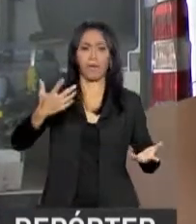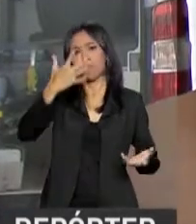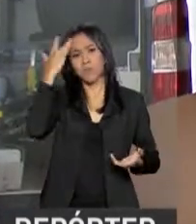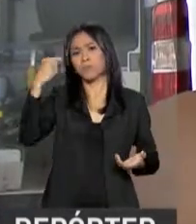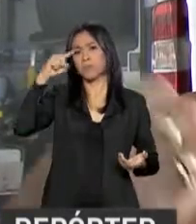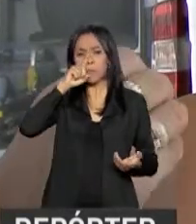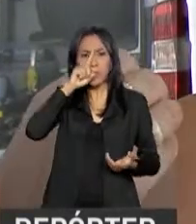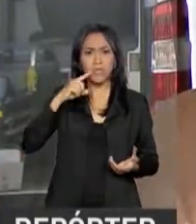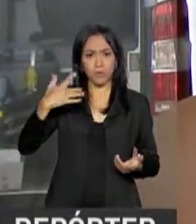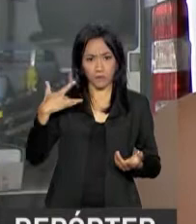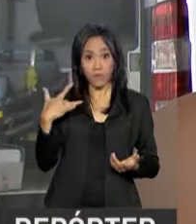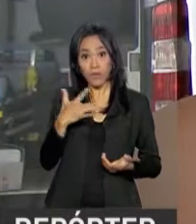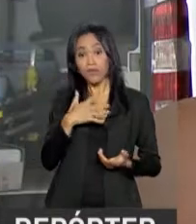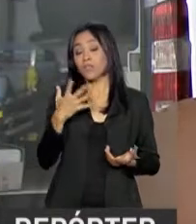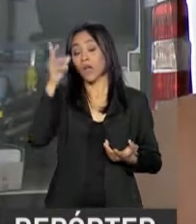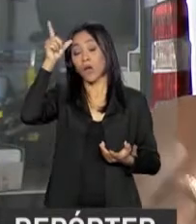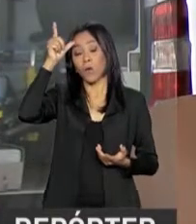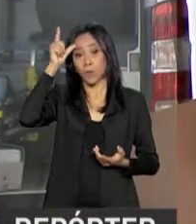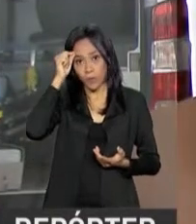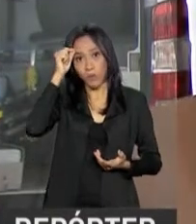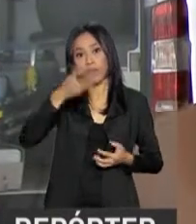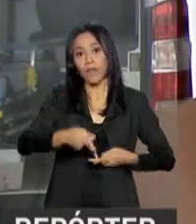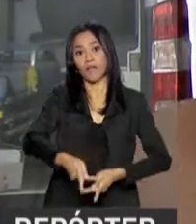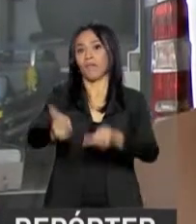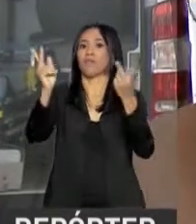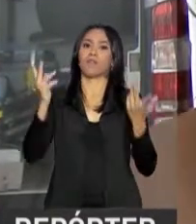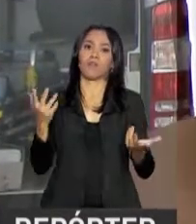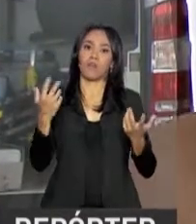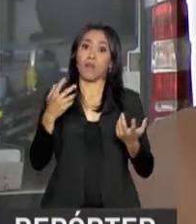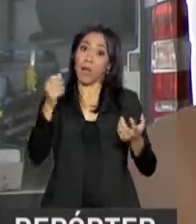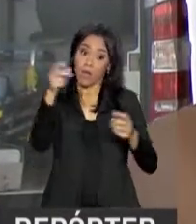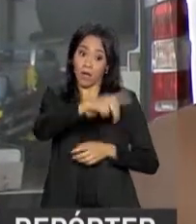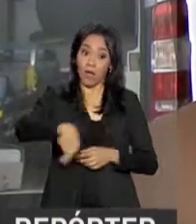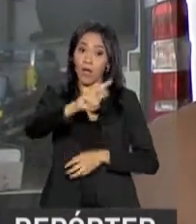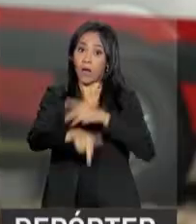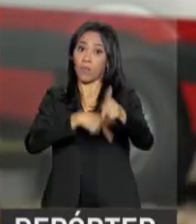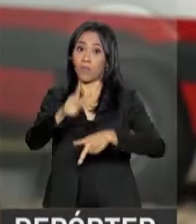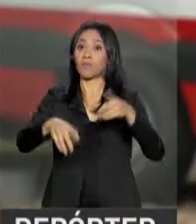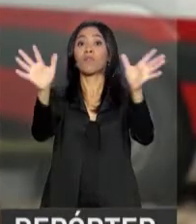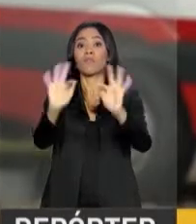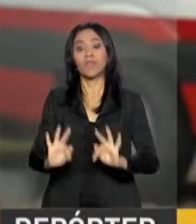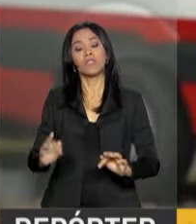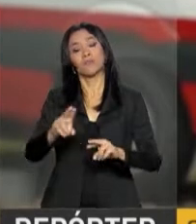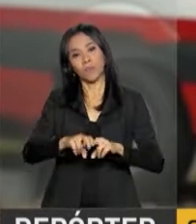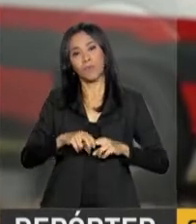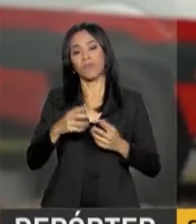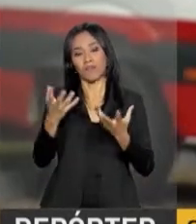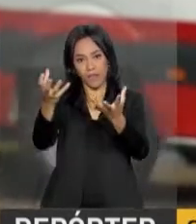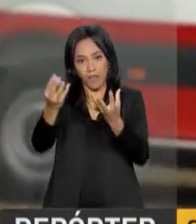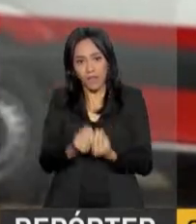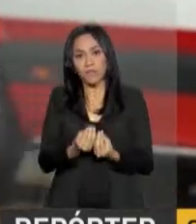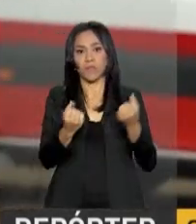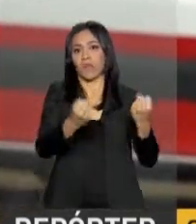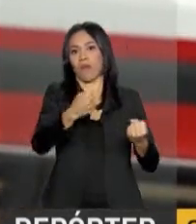já é um alívio muito grande você não tem idéia de como a população está feliz por isso quem já precisou de ajuda ou